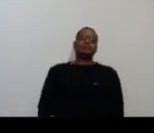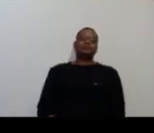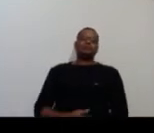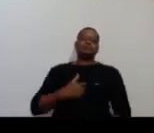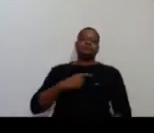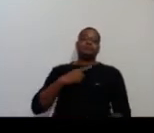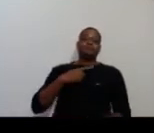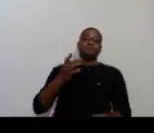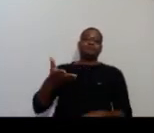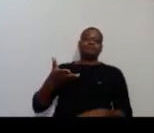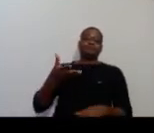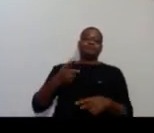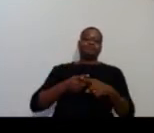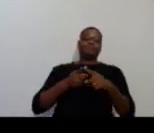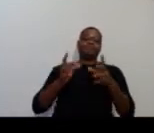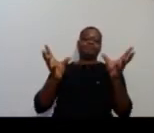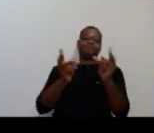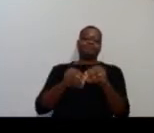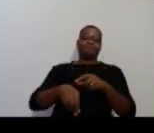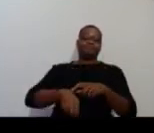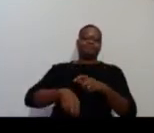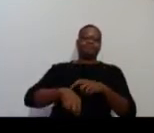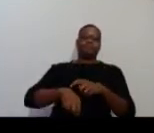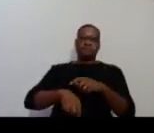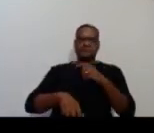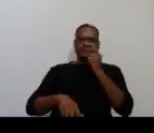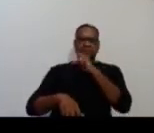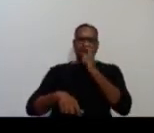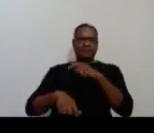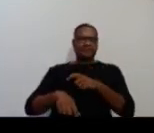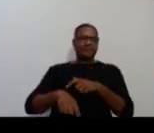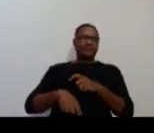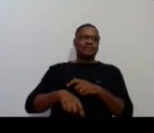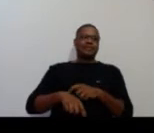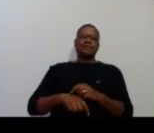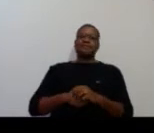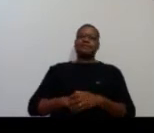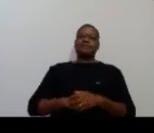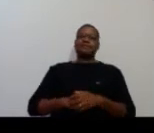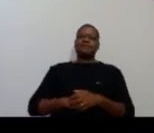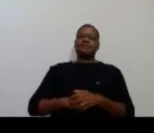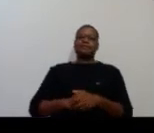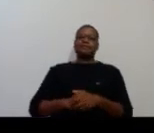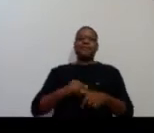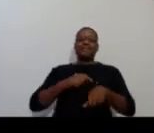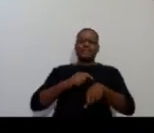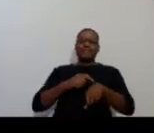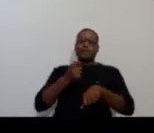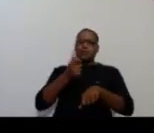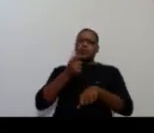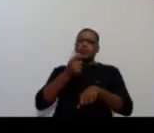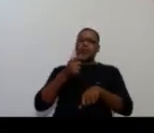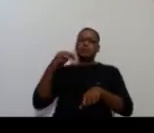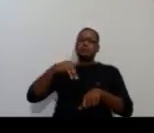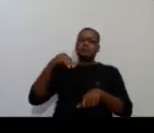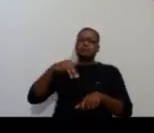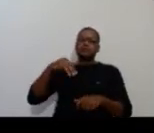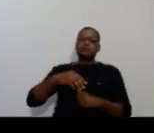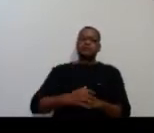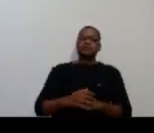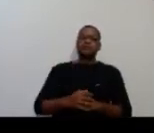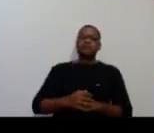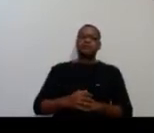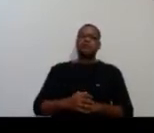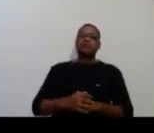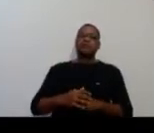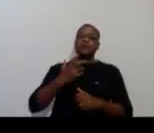tempo. Acho que eu estou dentro, né? Qualquer coisa me avise. Aí eu venho com os limites. Porque eu falei, tudo isso que eu falei foram as possibilidades